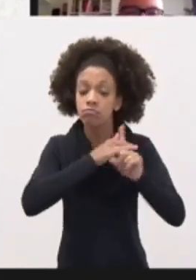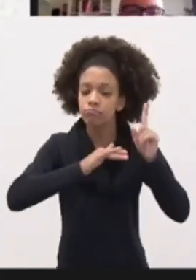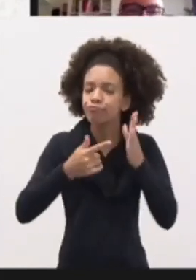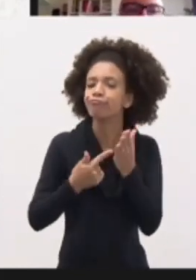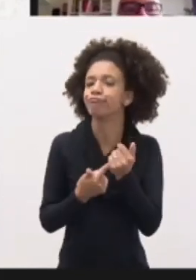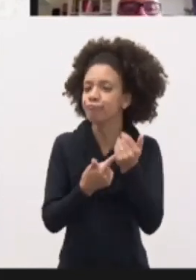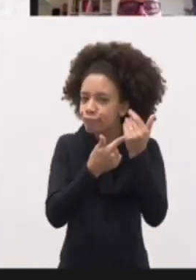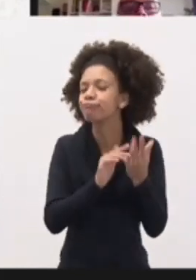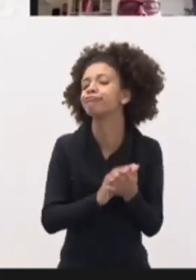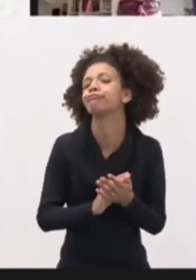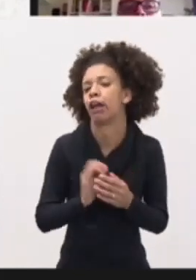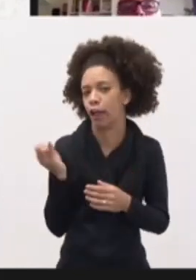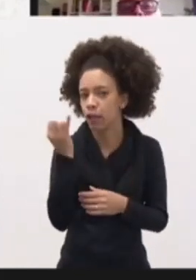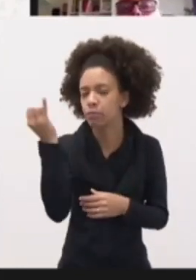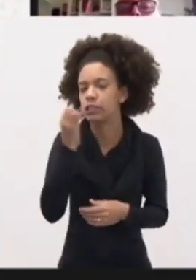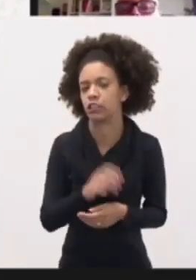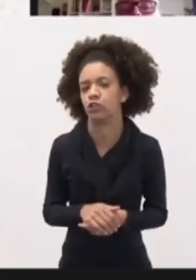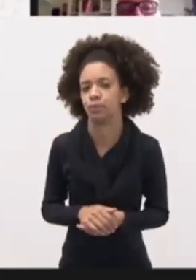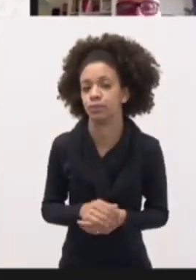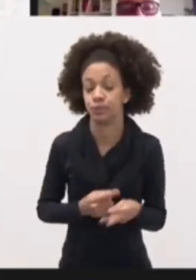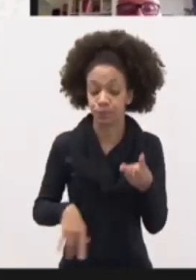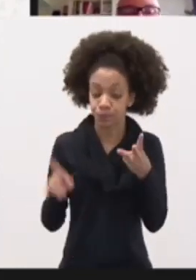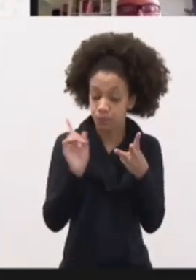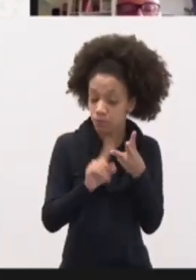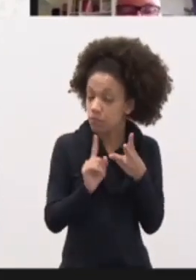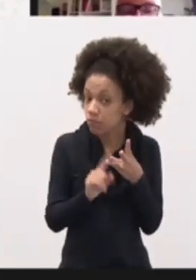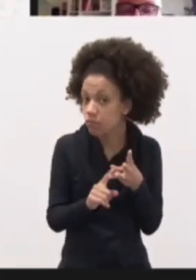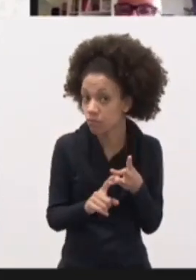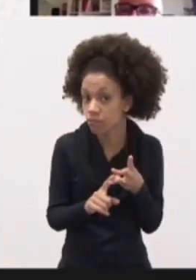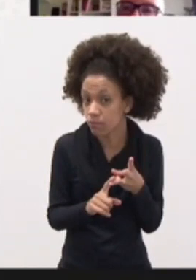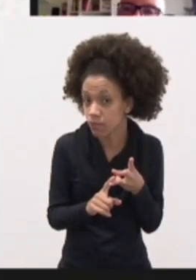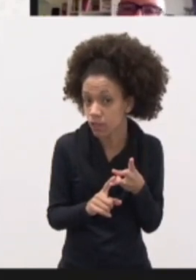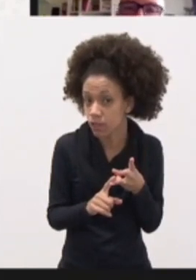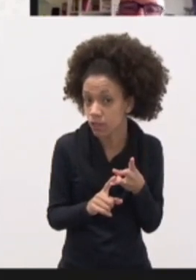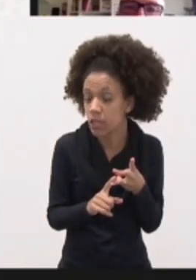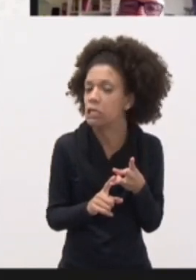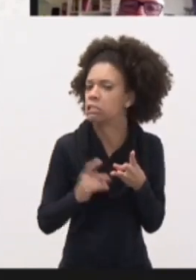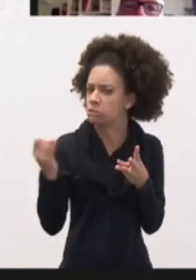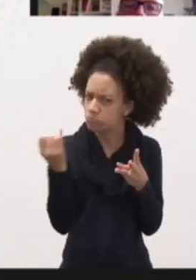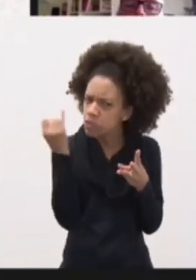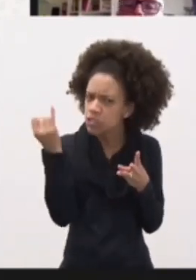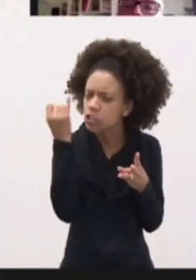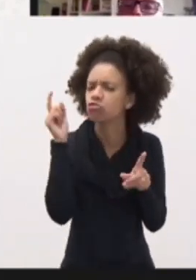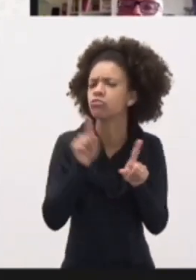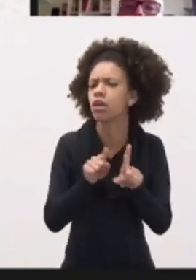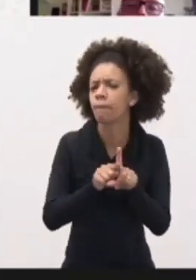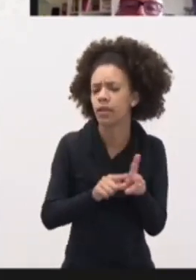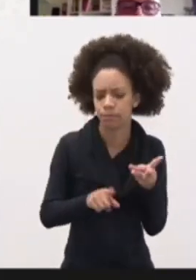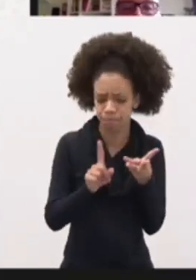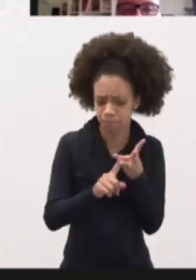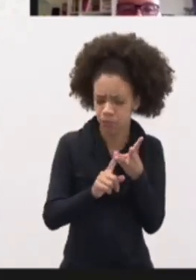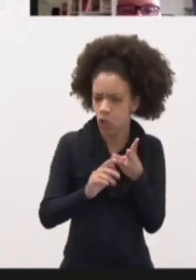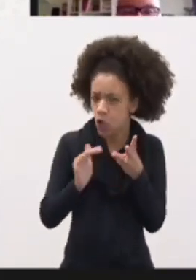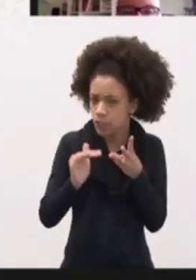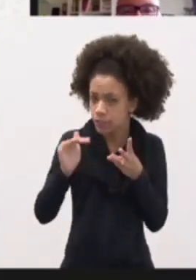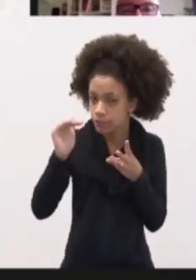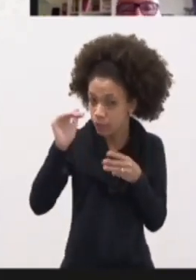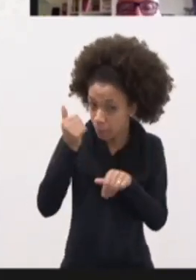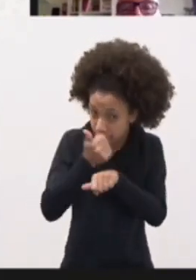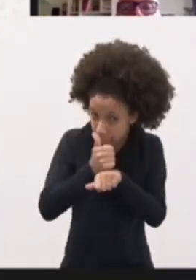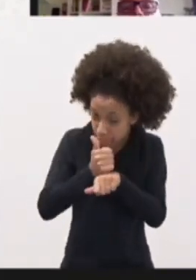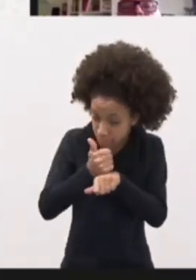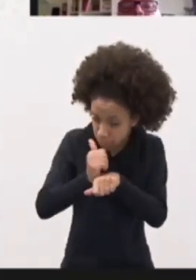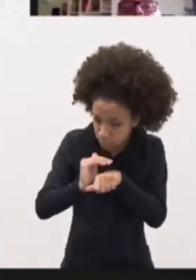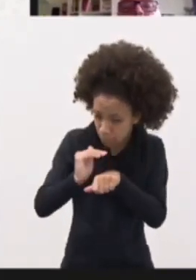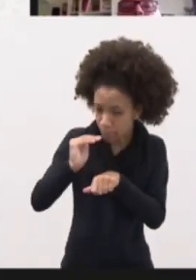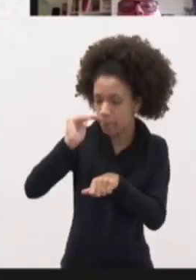importante. E uma área muito importante também, que é a área de desenvolvimento profissional,